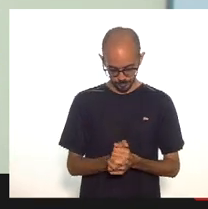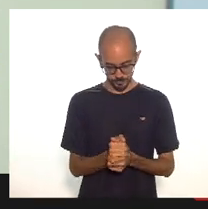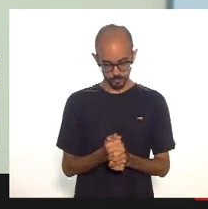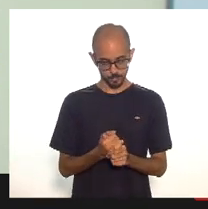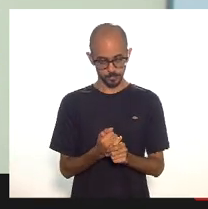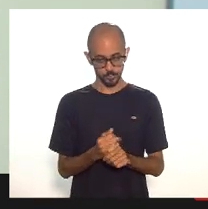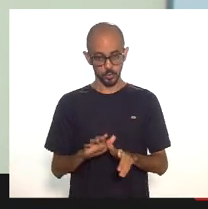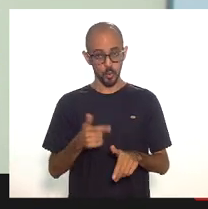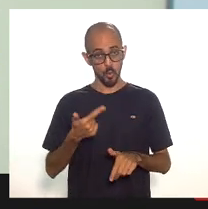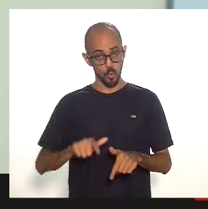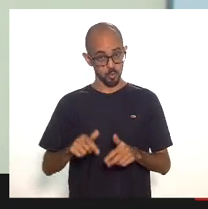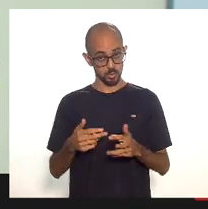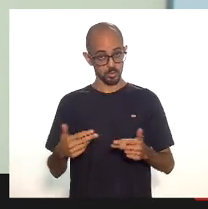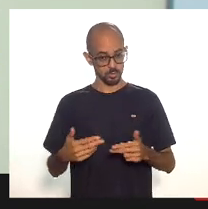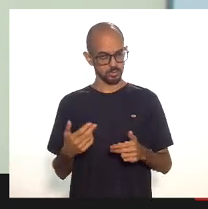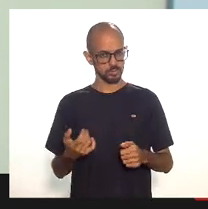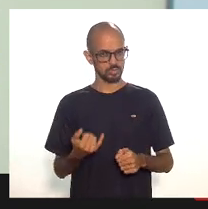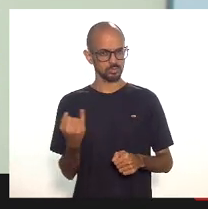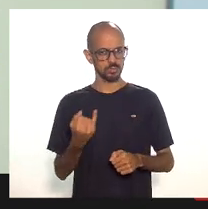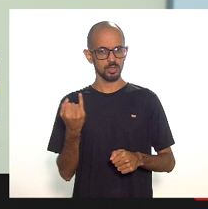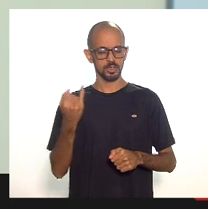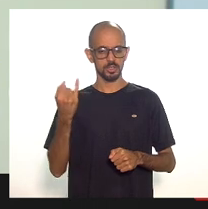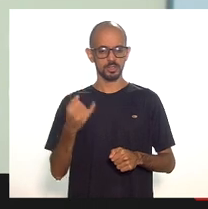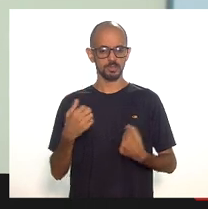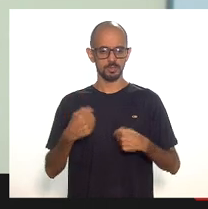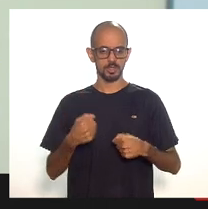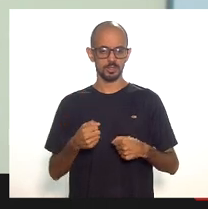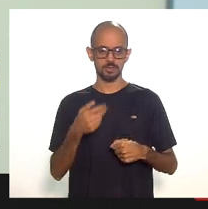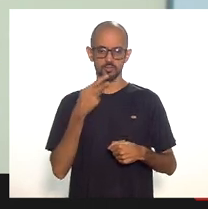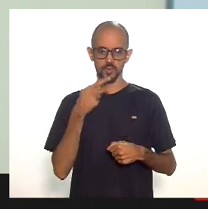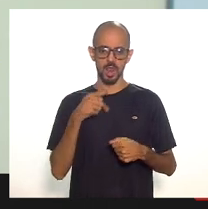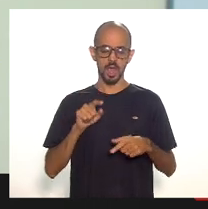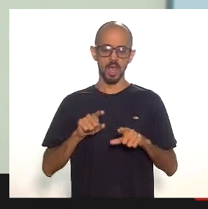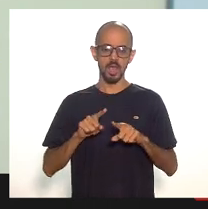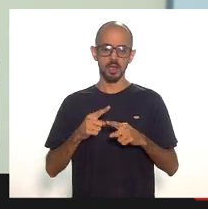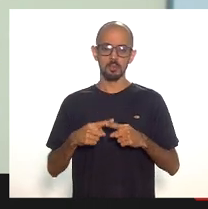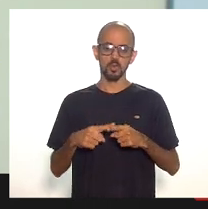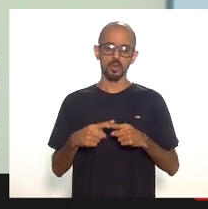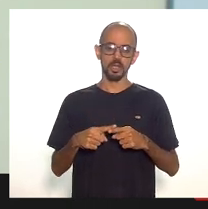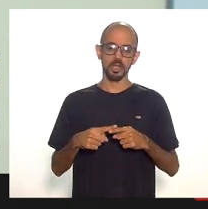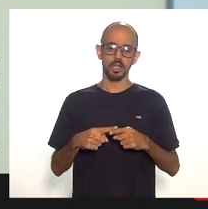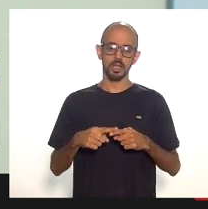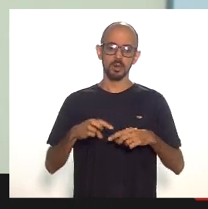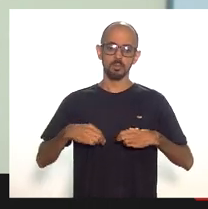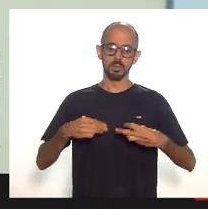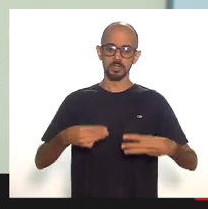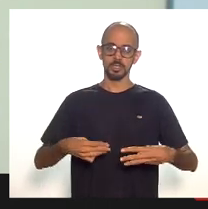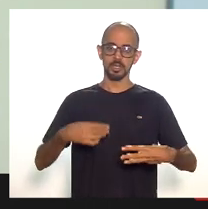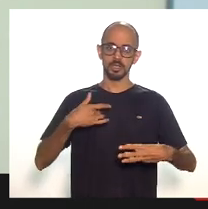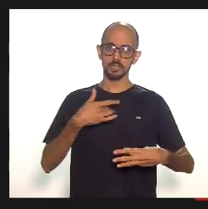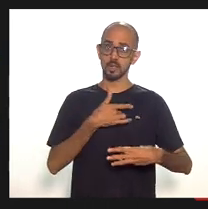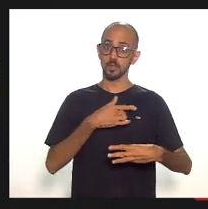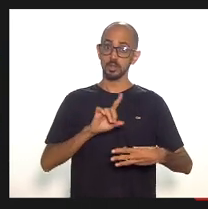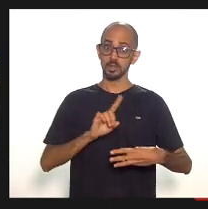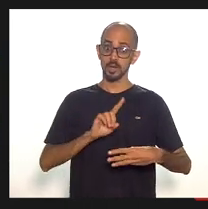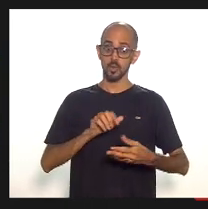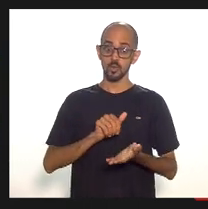Outro fato interessante que deve ser marcado é que o Ministério da Saúde não